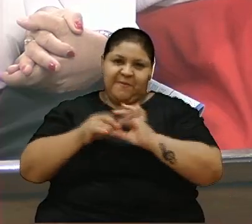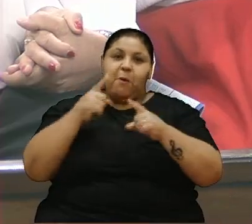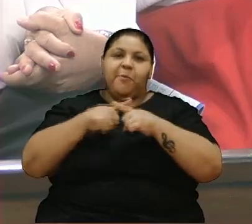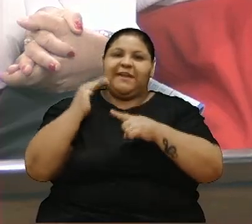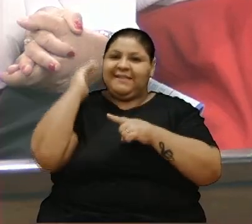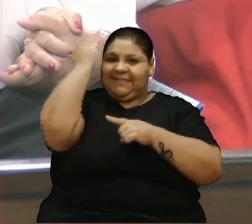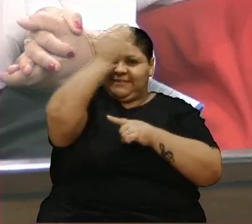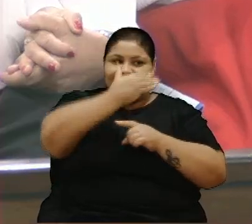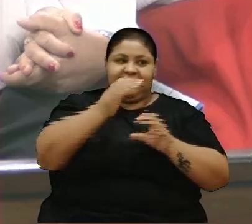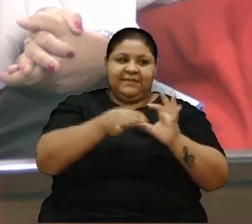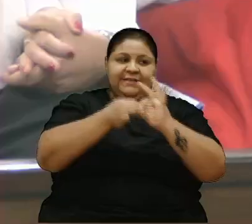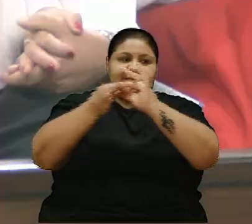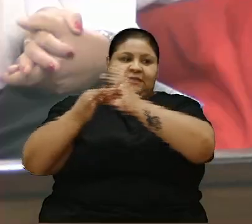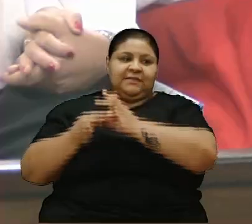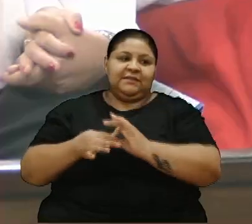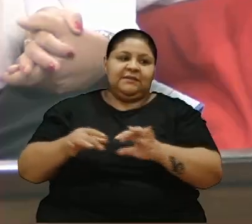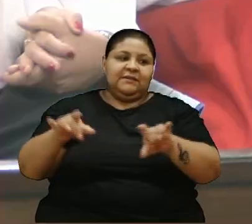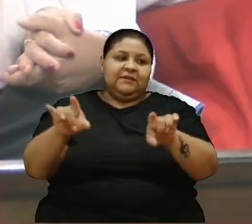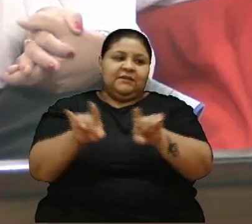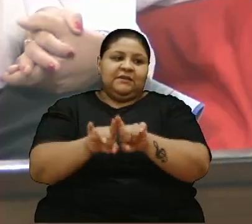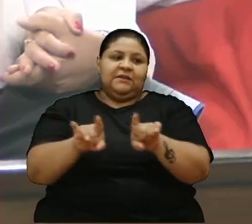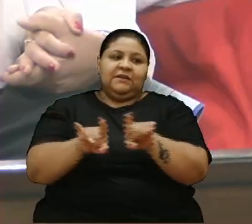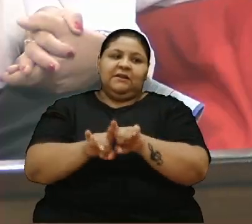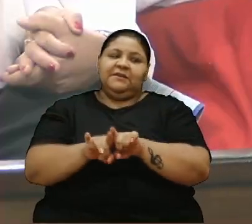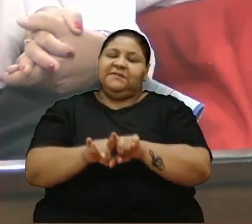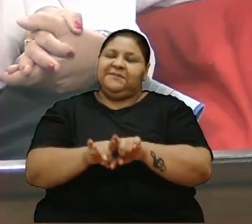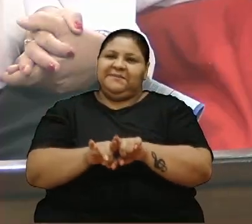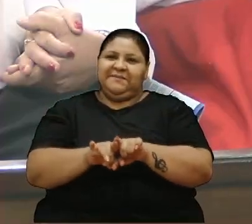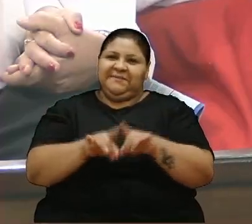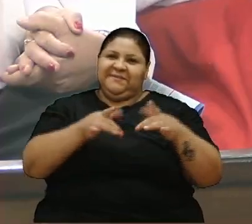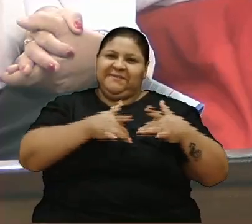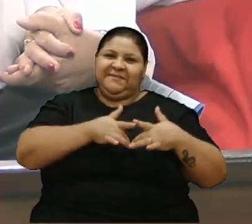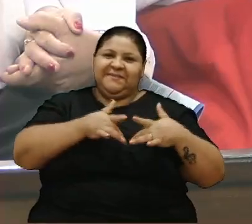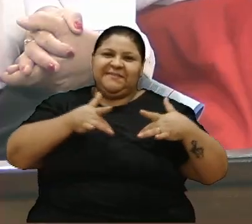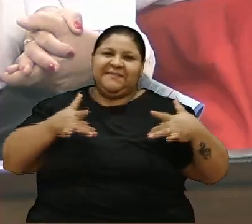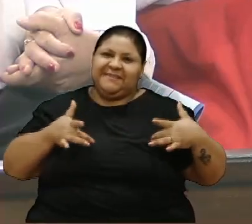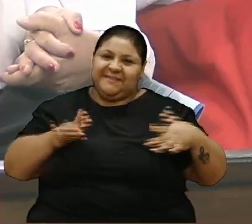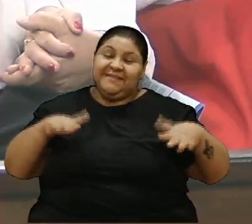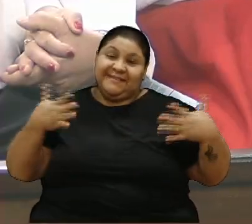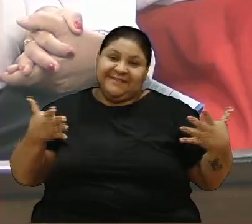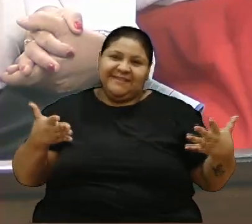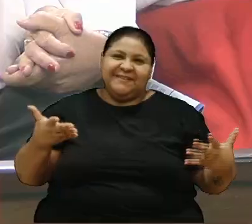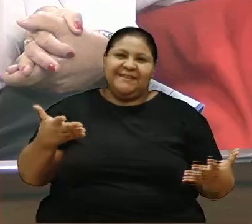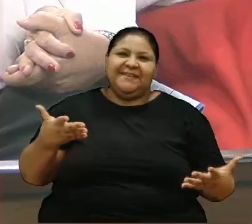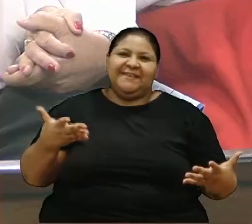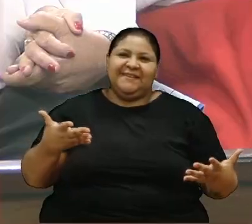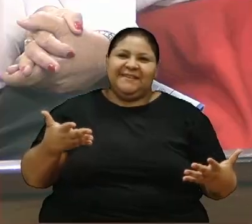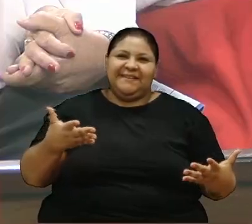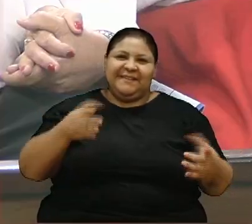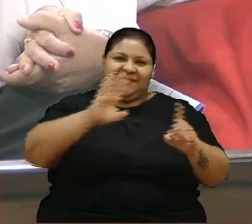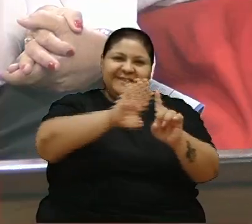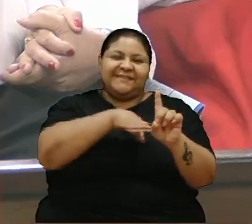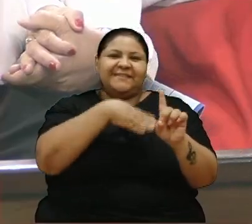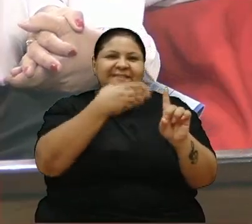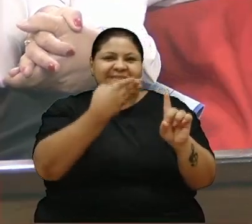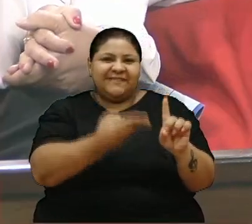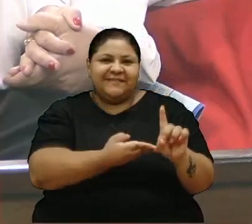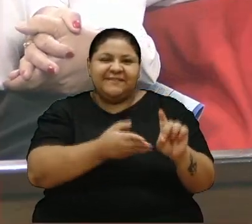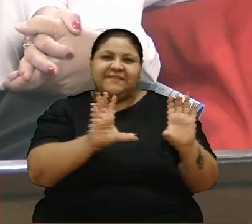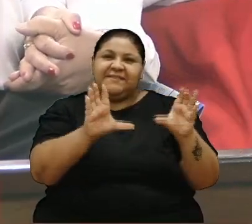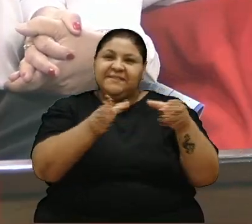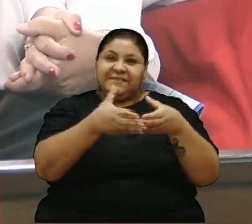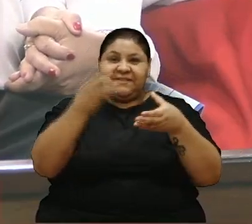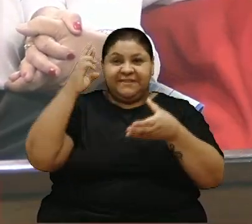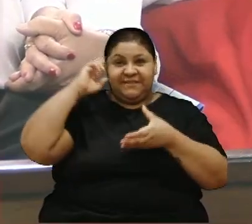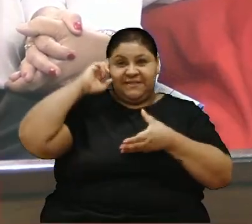os cozinheiros, as pessoas que trabalham para essa festa são voluntários. Então, eu queria homenagear a equipe